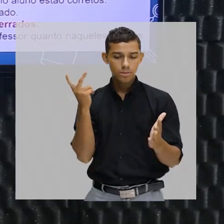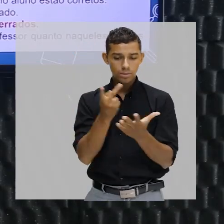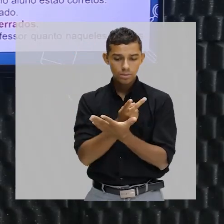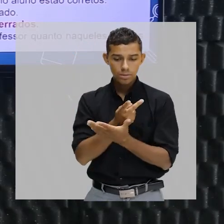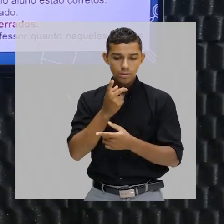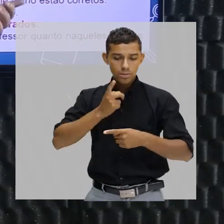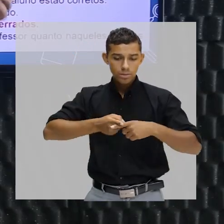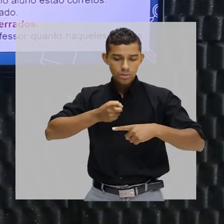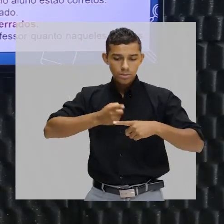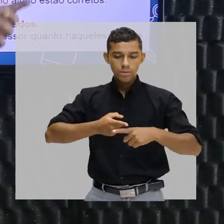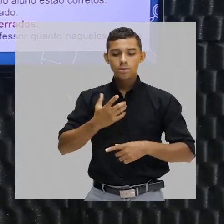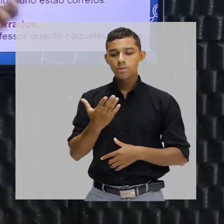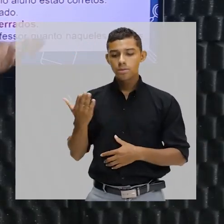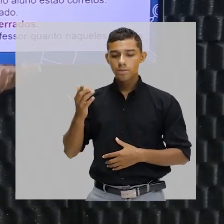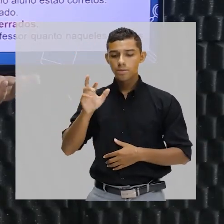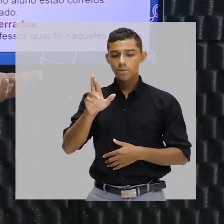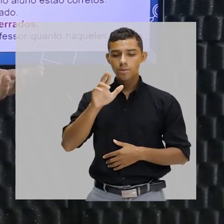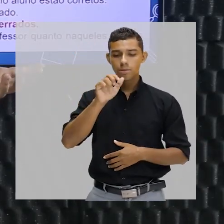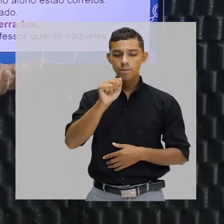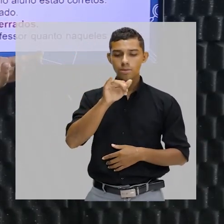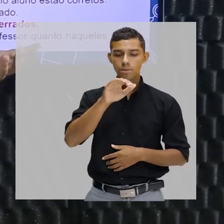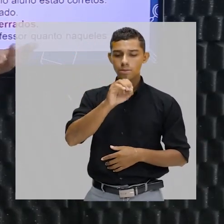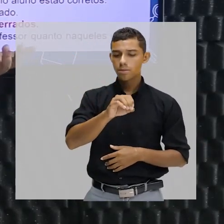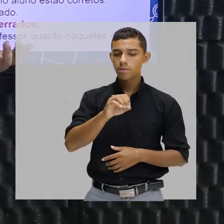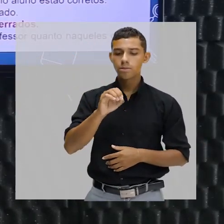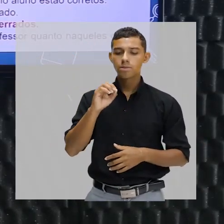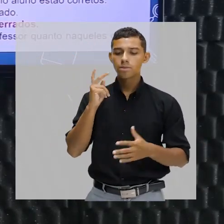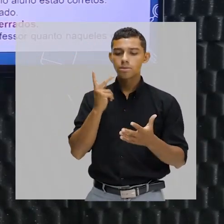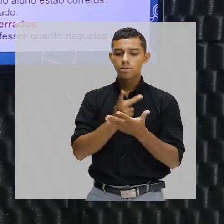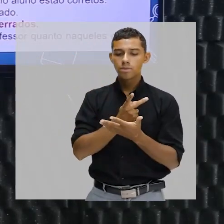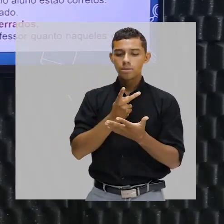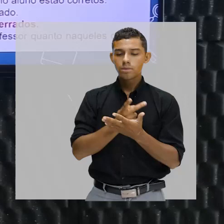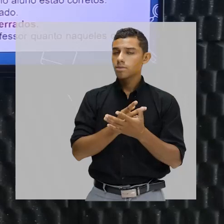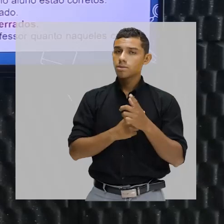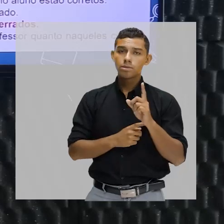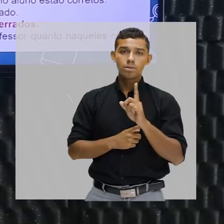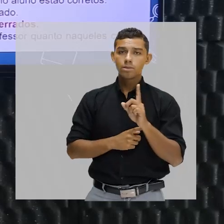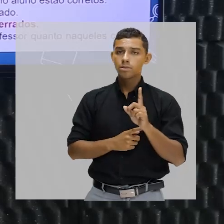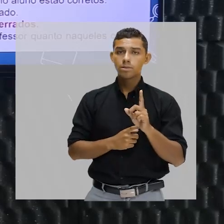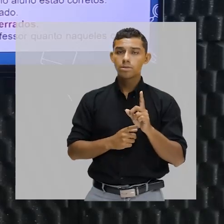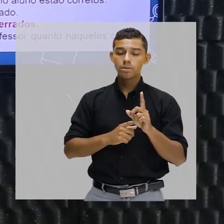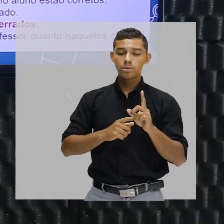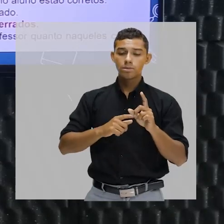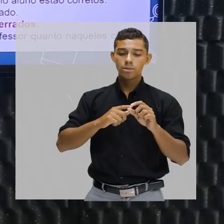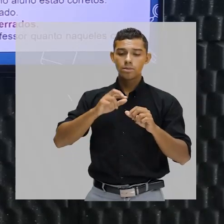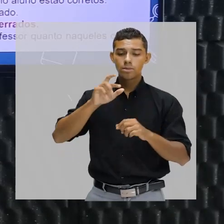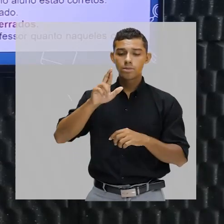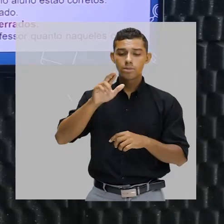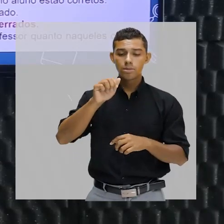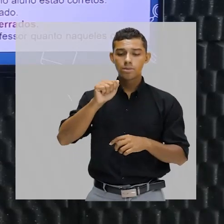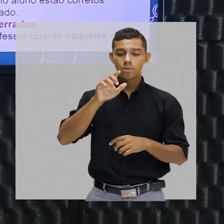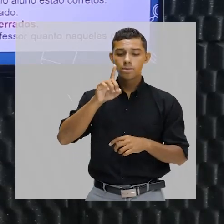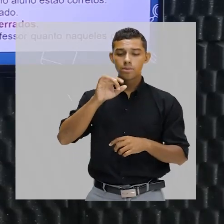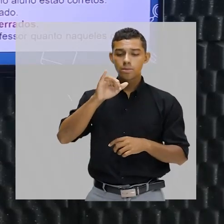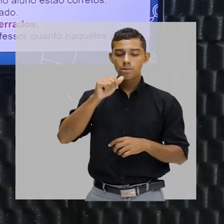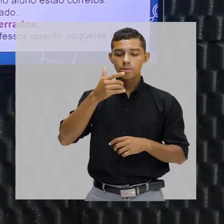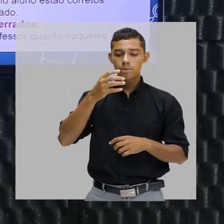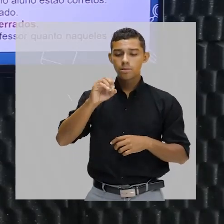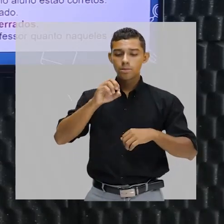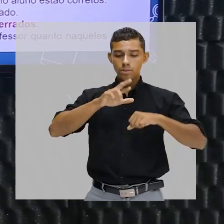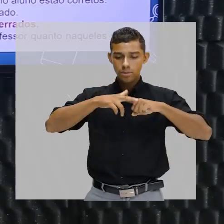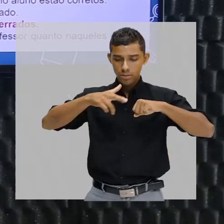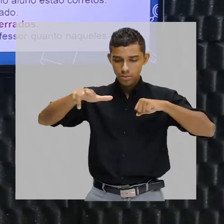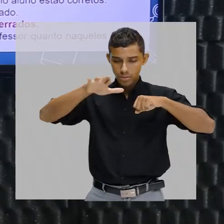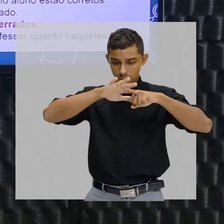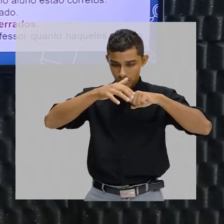da emissão desses raios que são raios corpusculares, né? Que na verdade não é raios, são radiações corpusculares, tá ok?